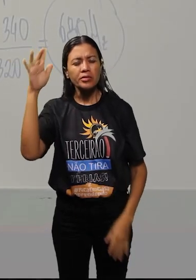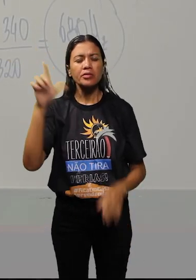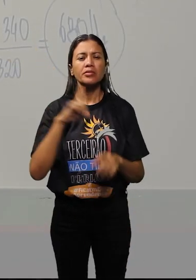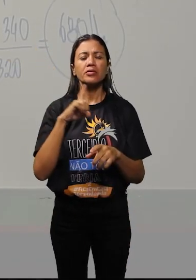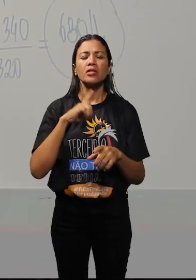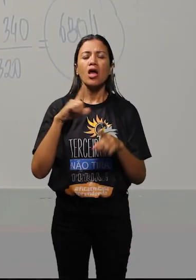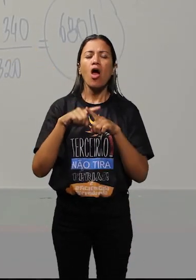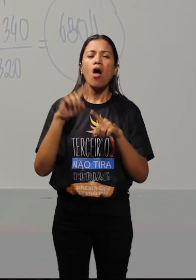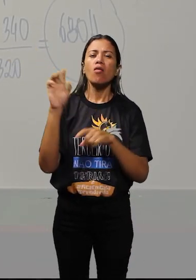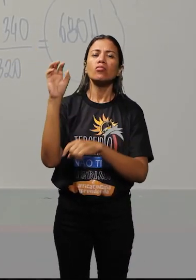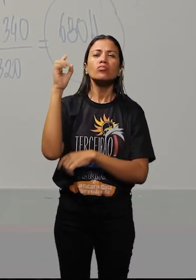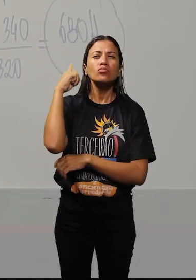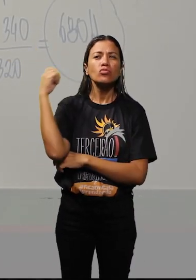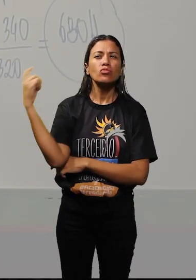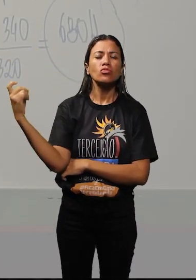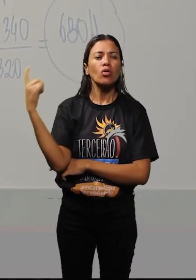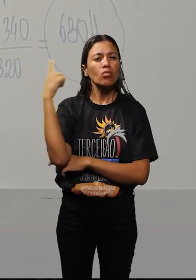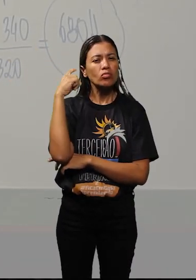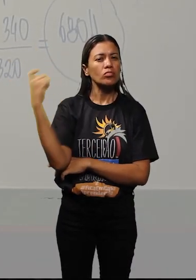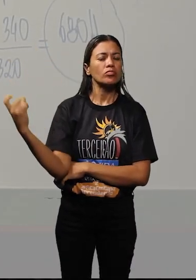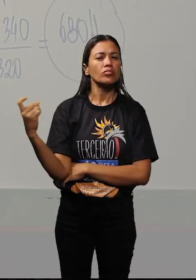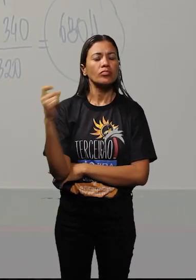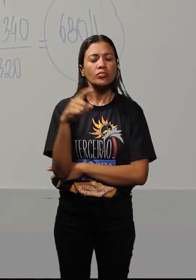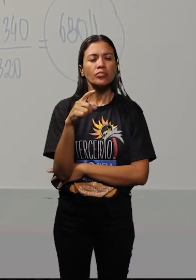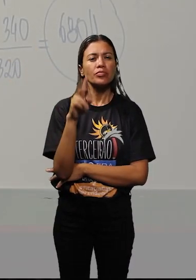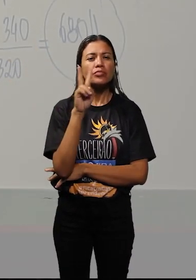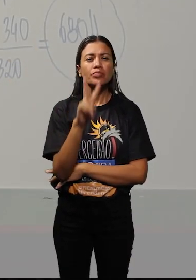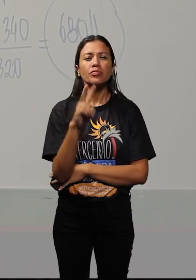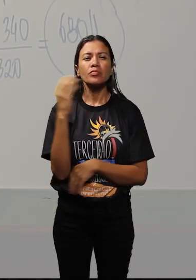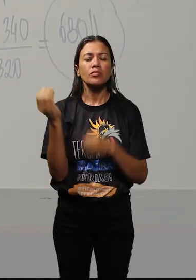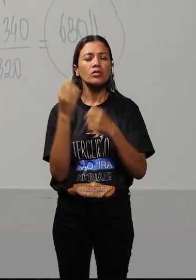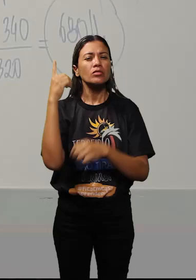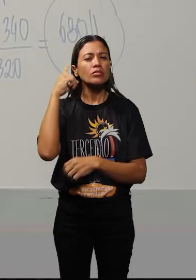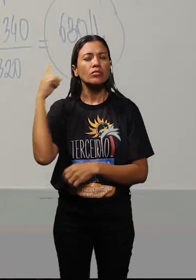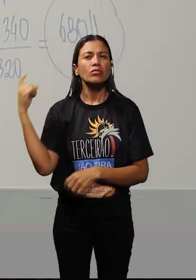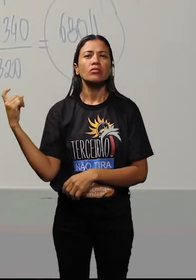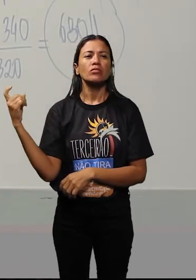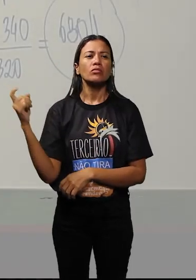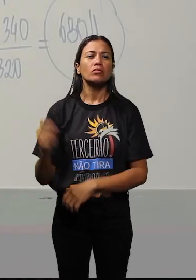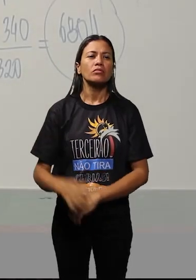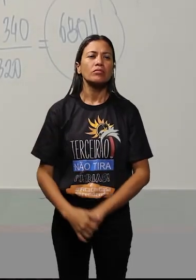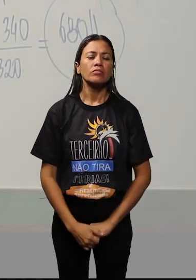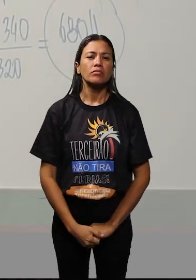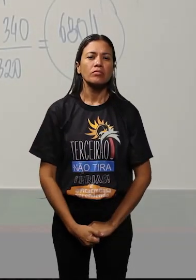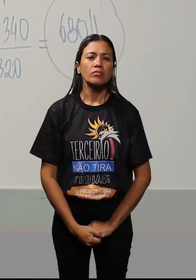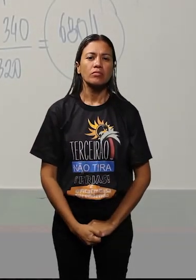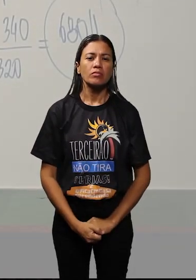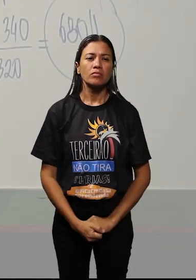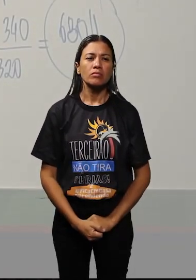Velocidade da minha fonte igual a zero. Fonte em repouso. Tranquilo, fica mais fácil para vocês.